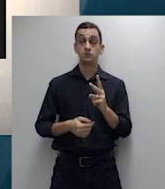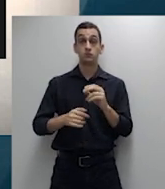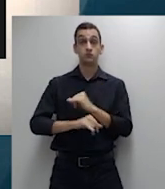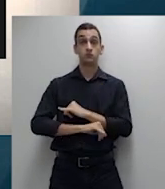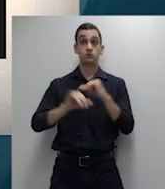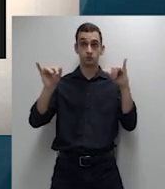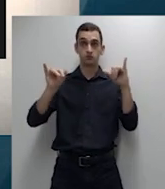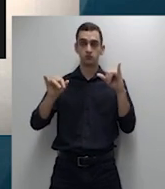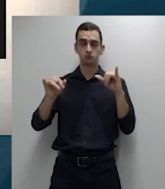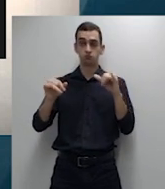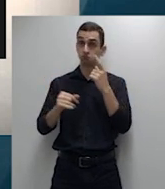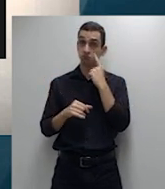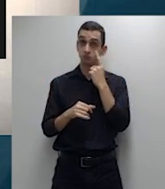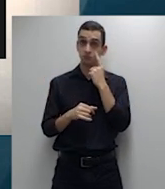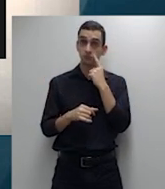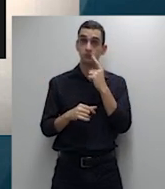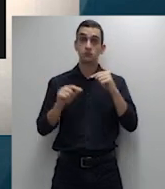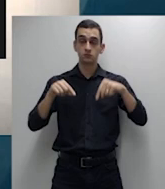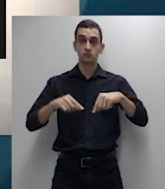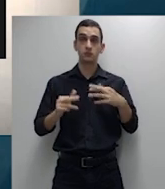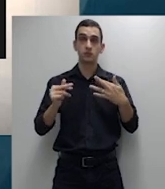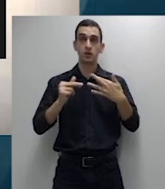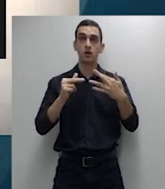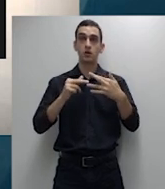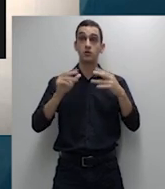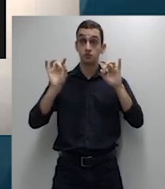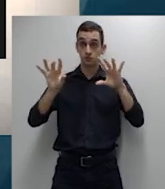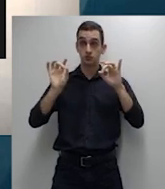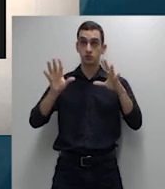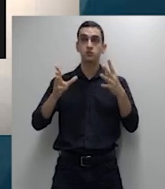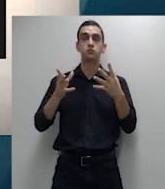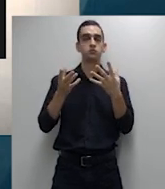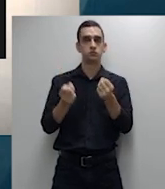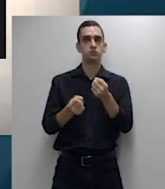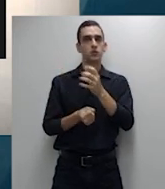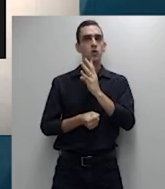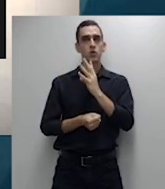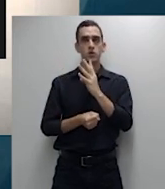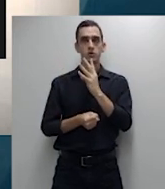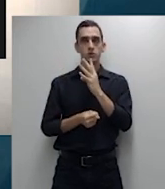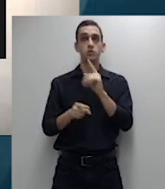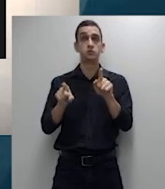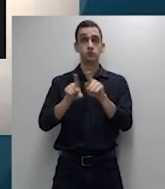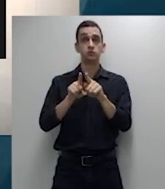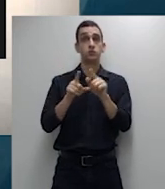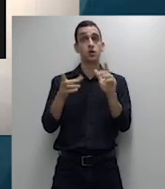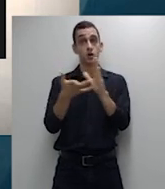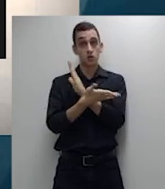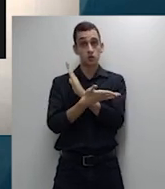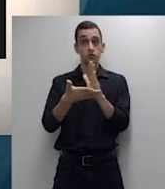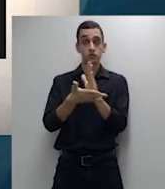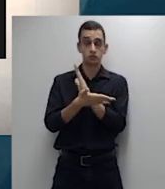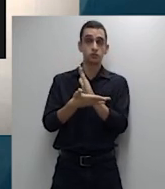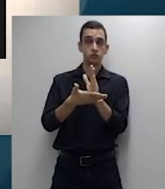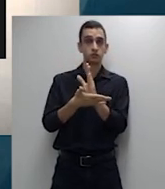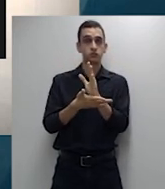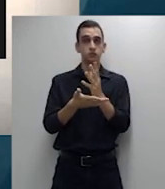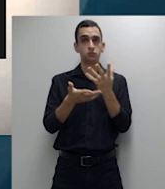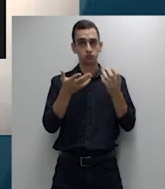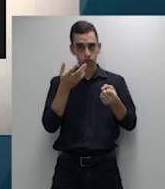assim a melodia né recurso especial Estado do Rio de Janeiro conhecido e provido ímpar Aqui estamos humanos